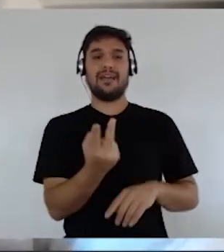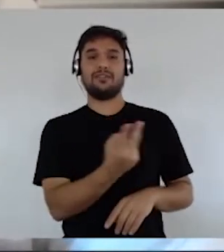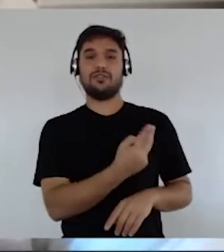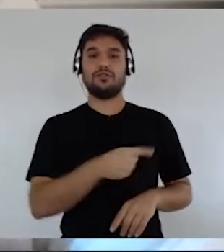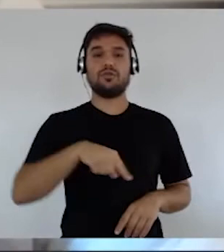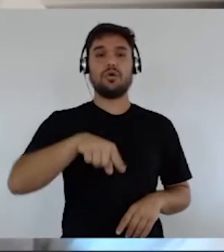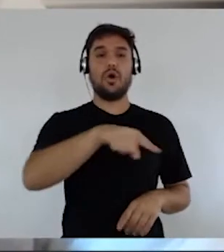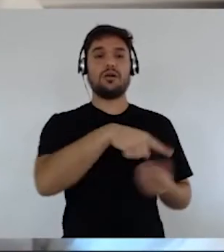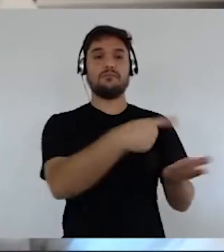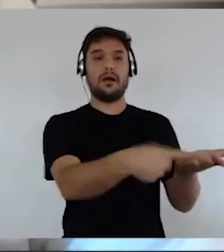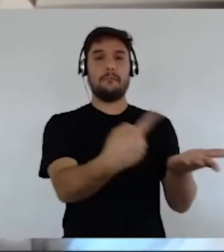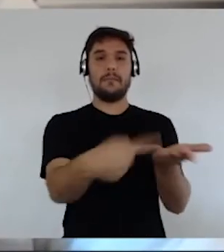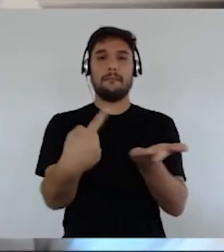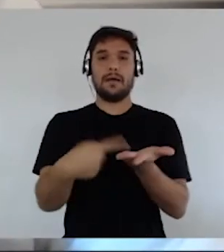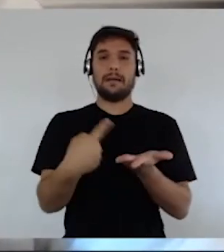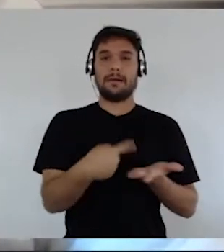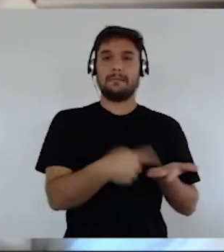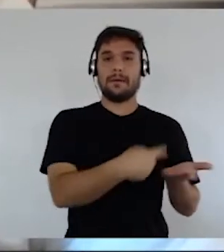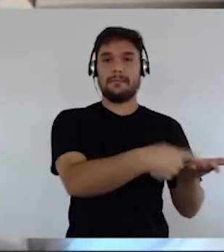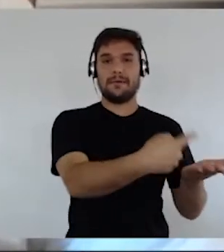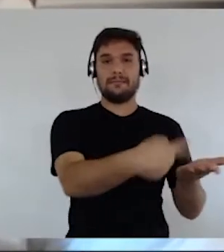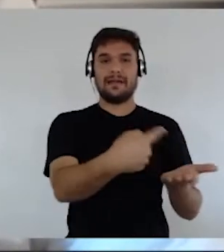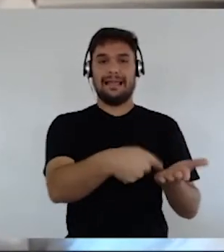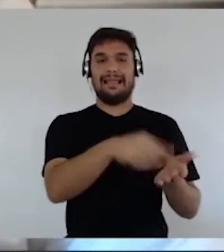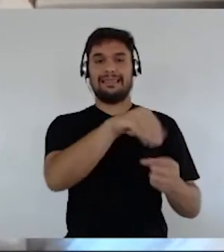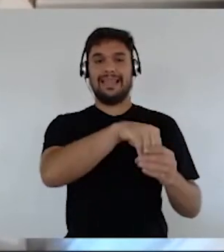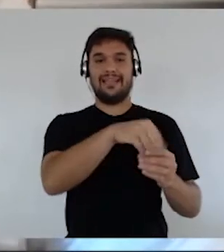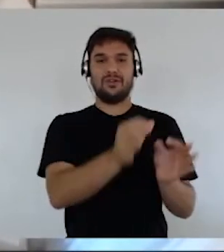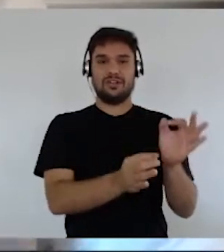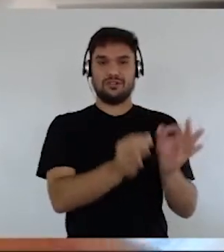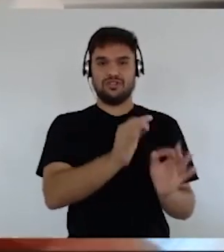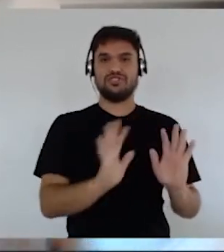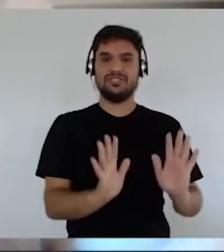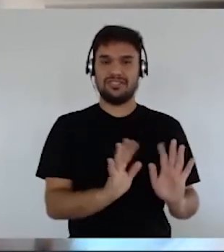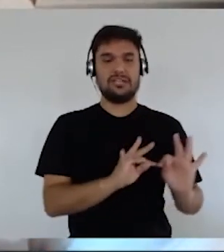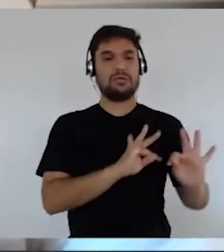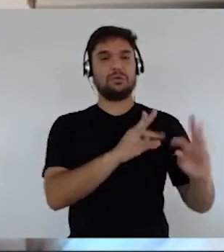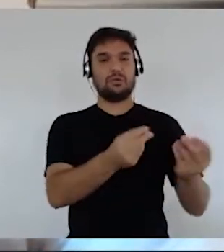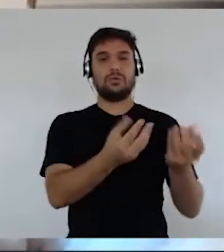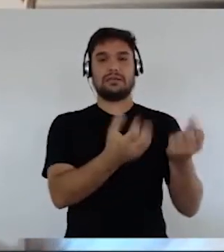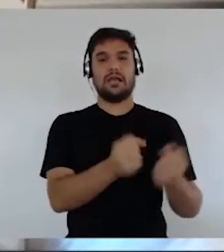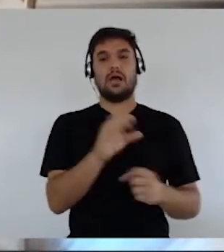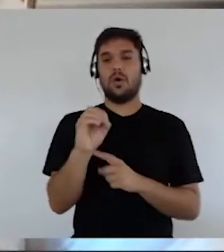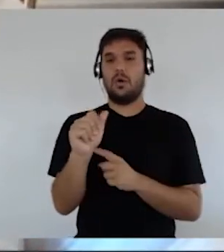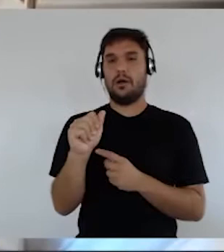as ordens profissionais envolvidas na justiça pública, por isso OAB,